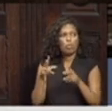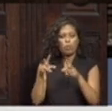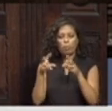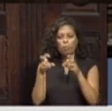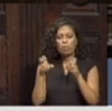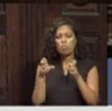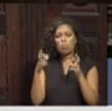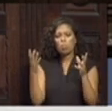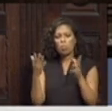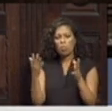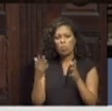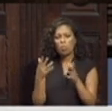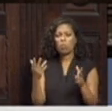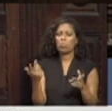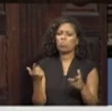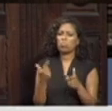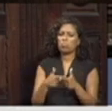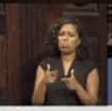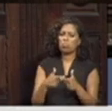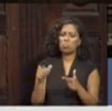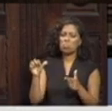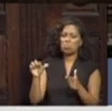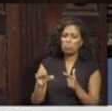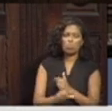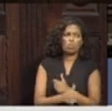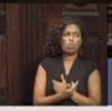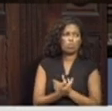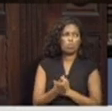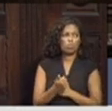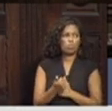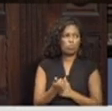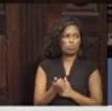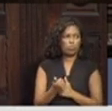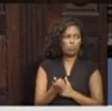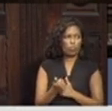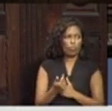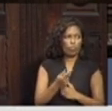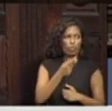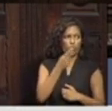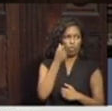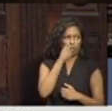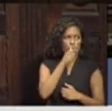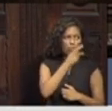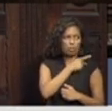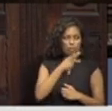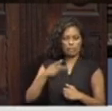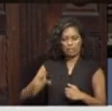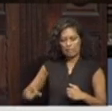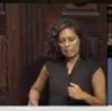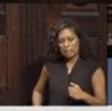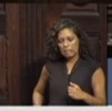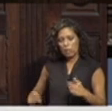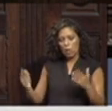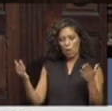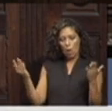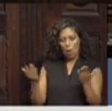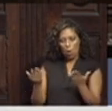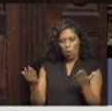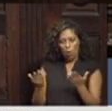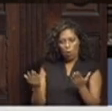Senhora presidente, deputada Marta Rocha, senhoras e senhores deputados, eu subo aqui essa tribuna para